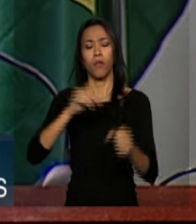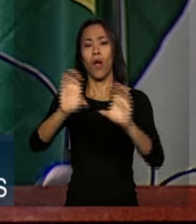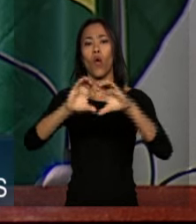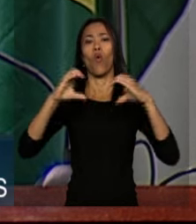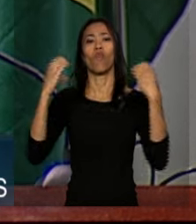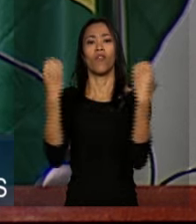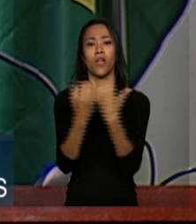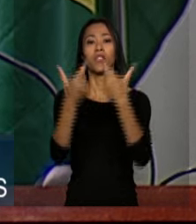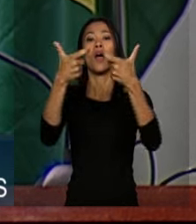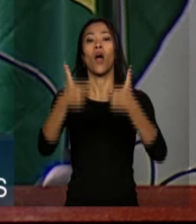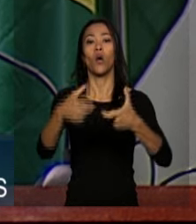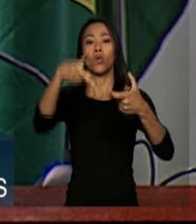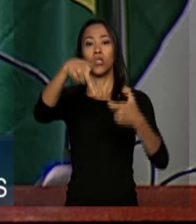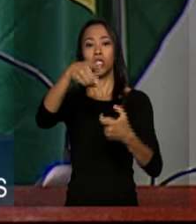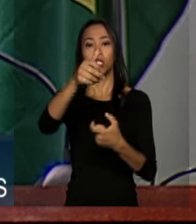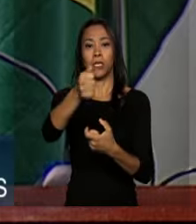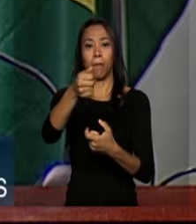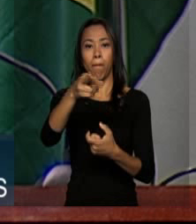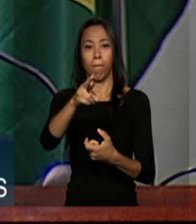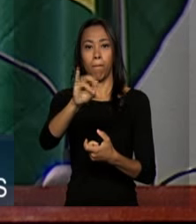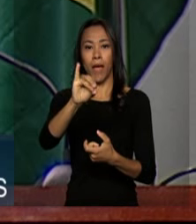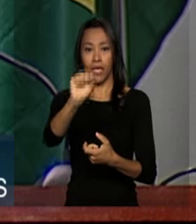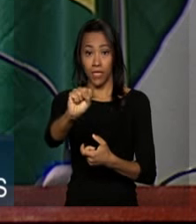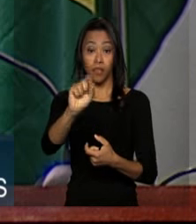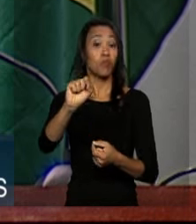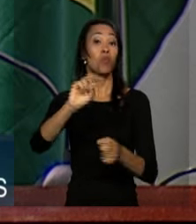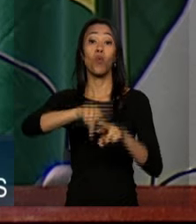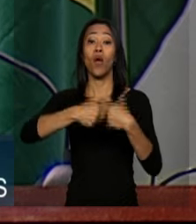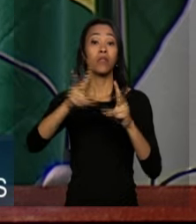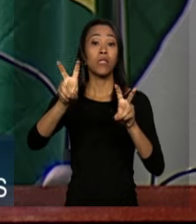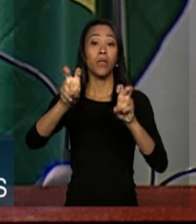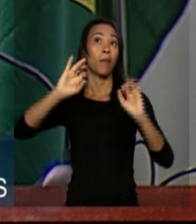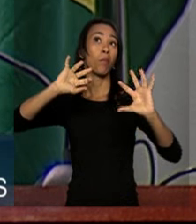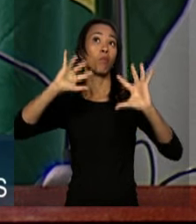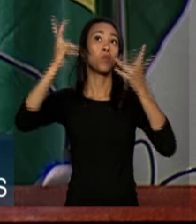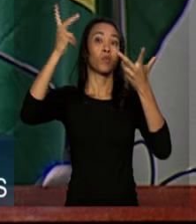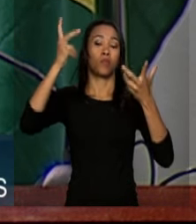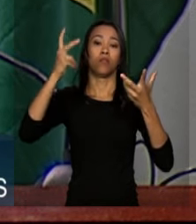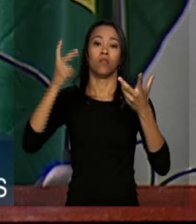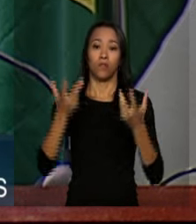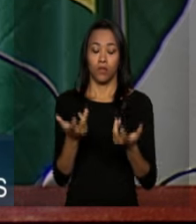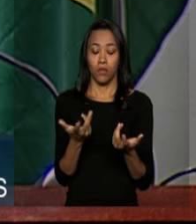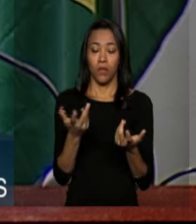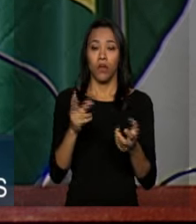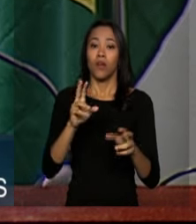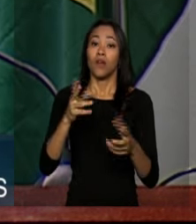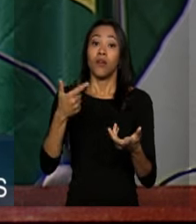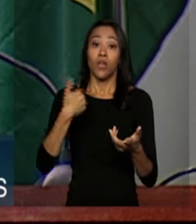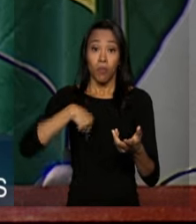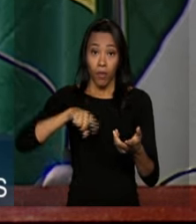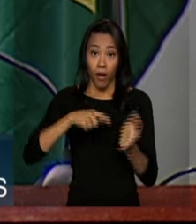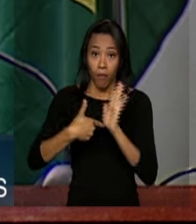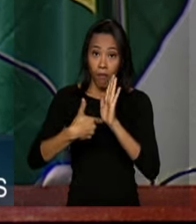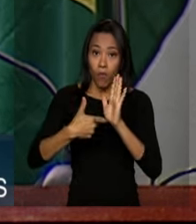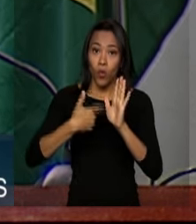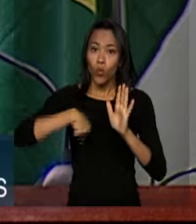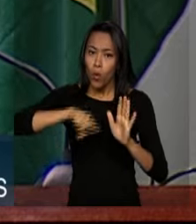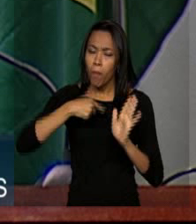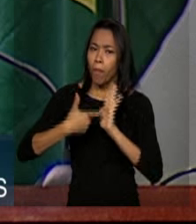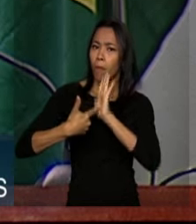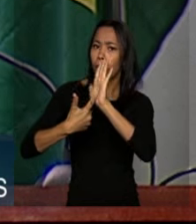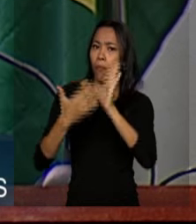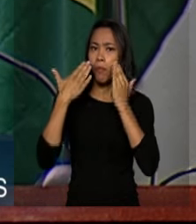sobre a Mudança do Clima com uma ambiciosa proposta em relação ao nosso projeto de